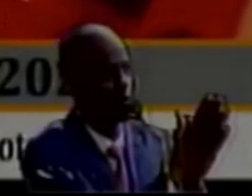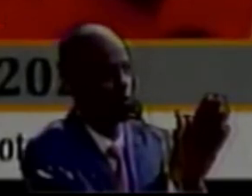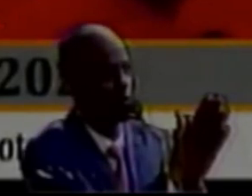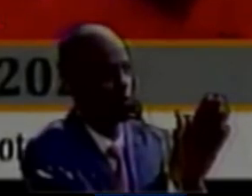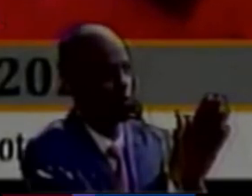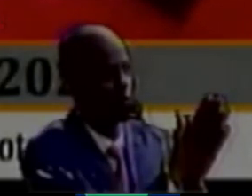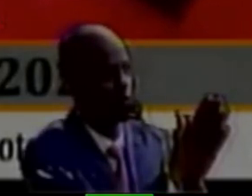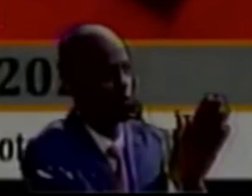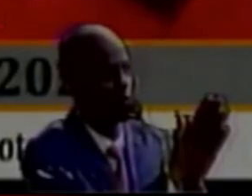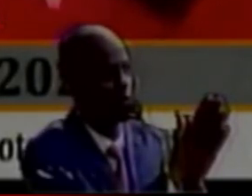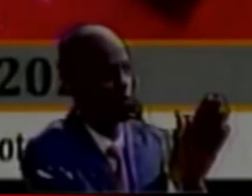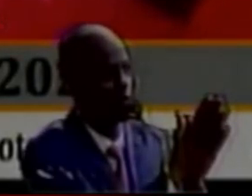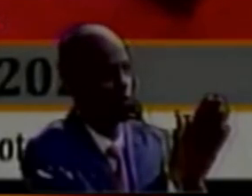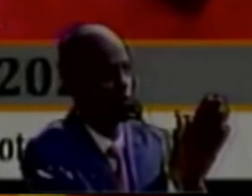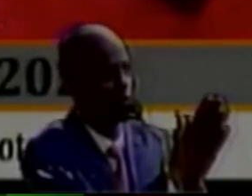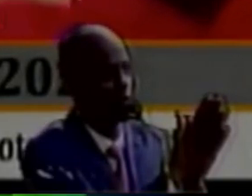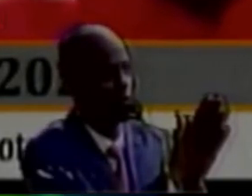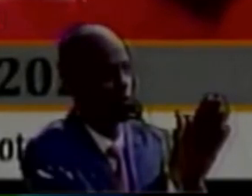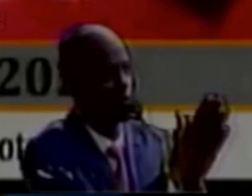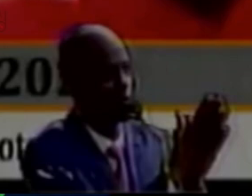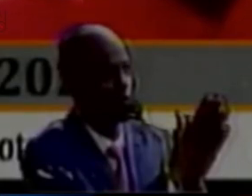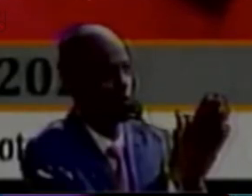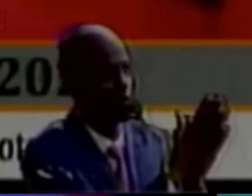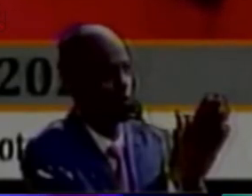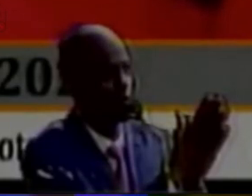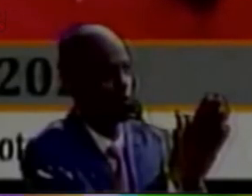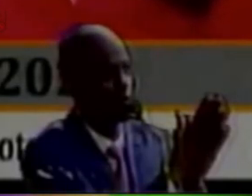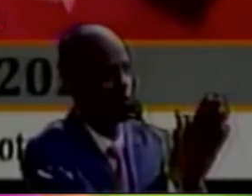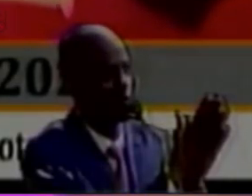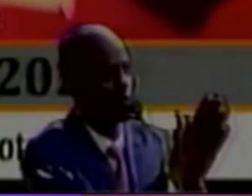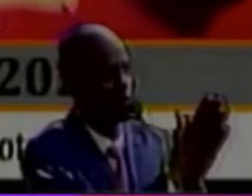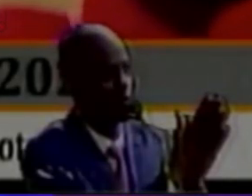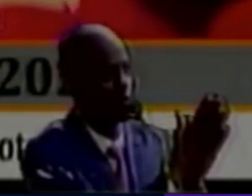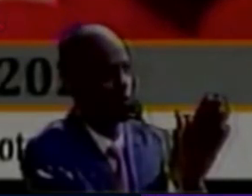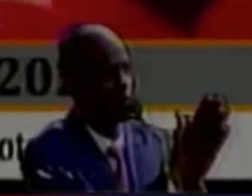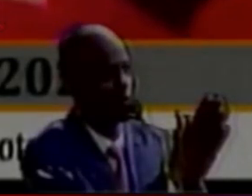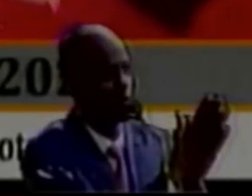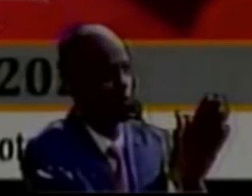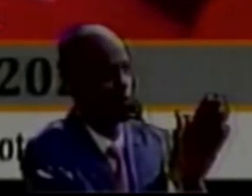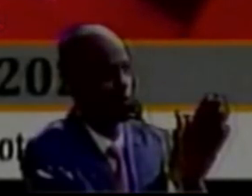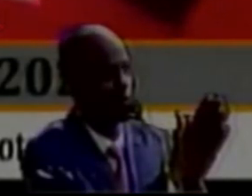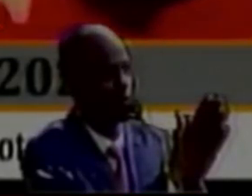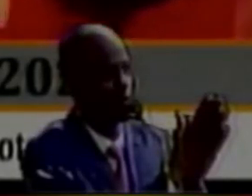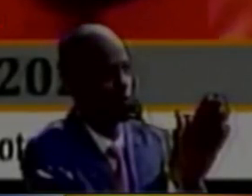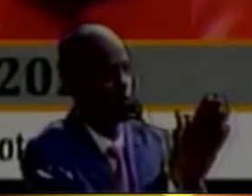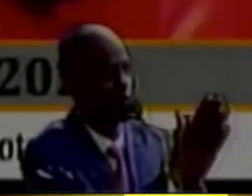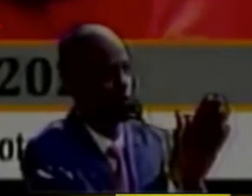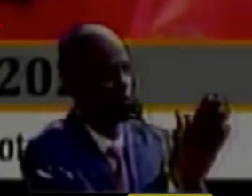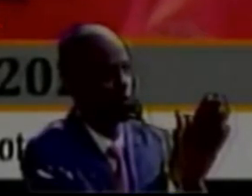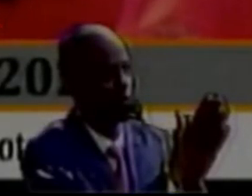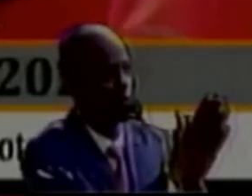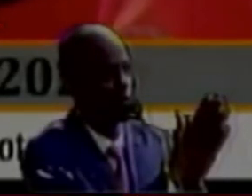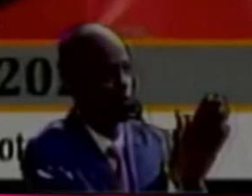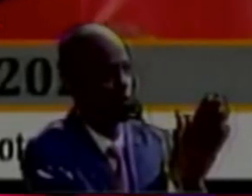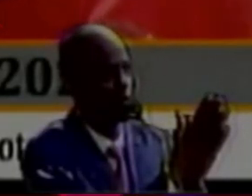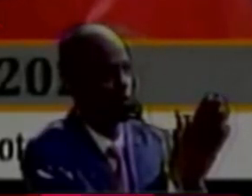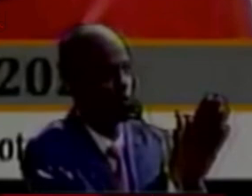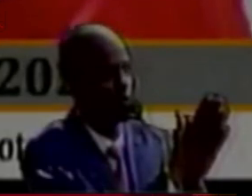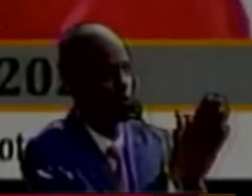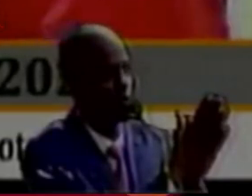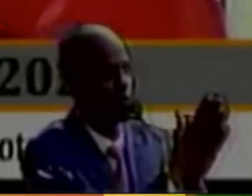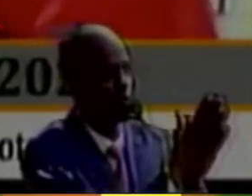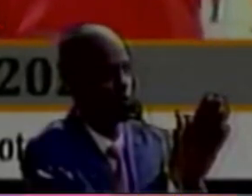o Haiti, né? Já está aqui há um tempo. É importante essa presença do Brasil aqui para os haitianos? Só pelo que o